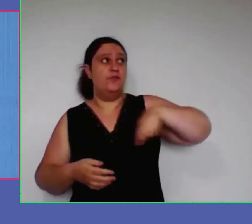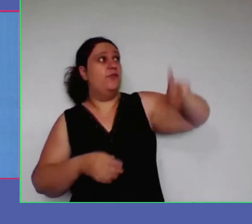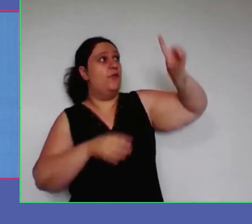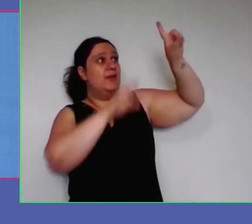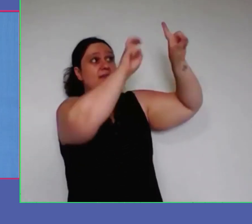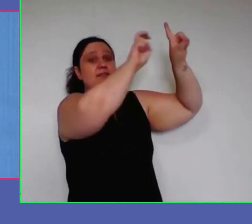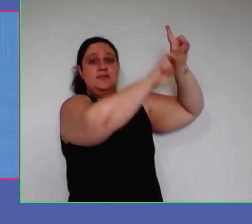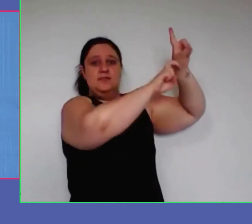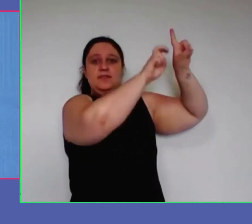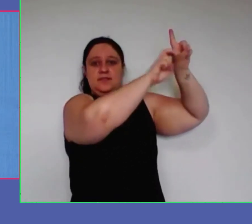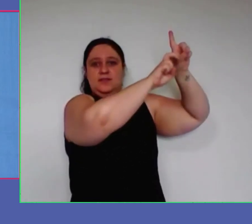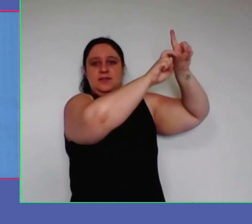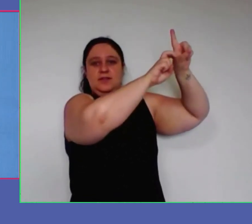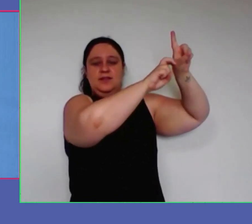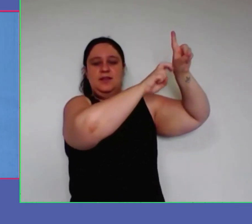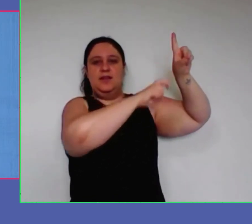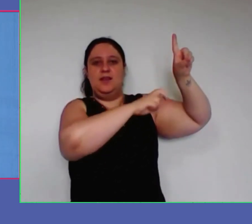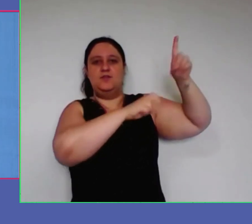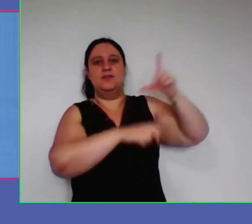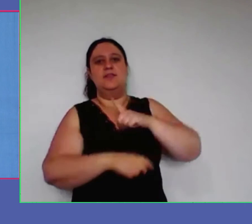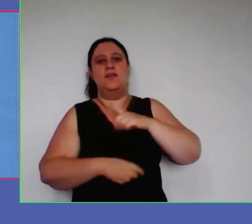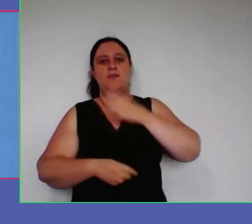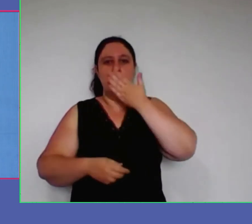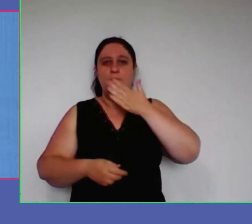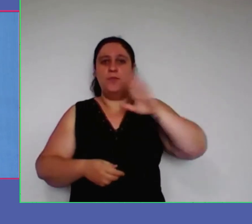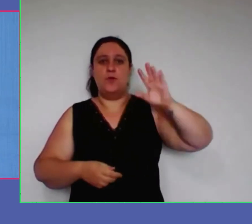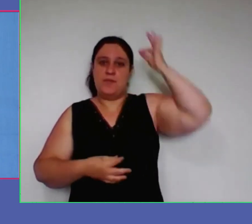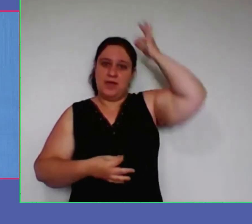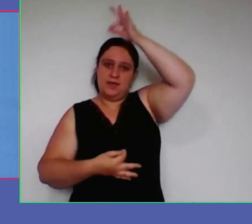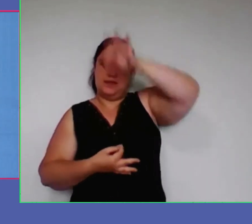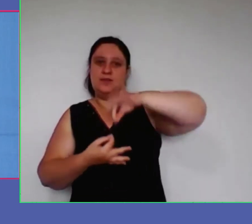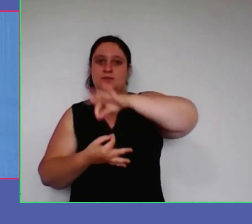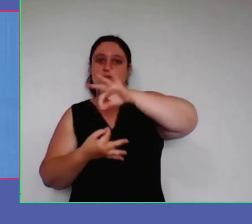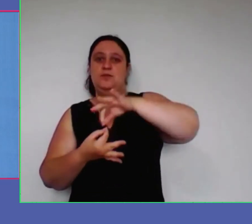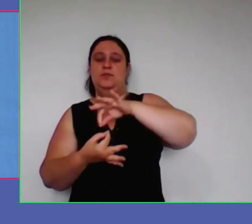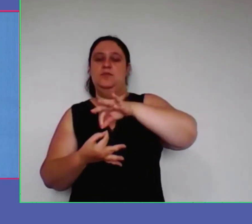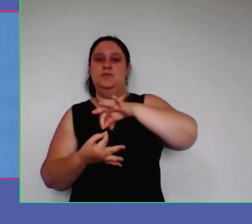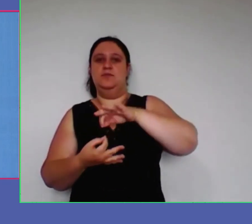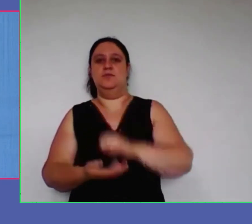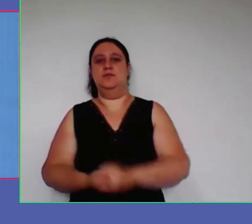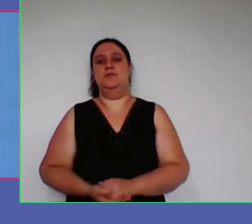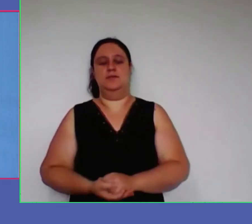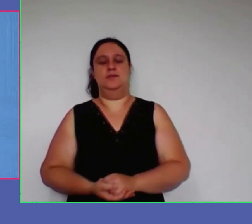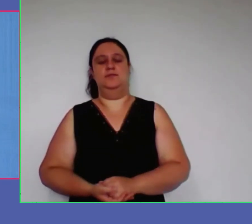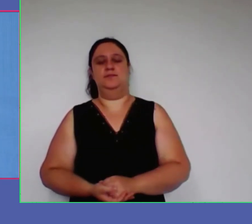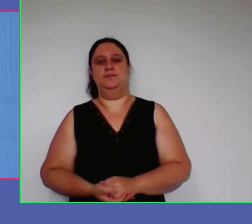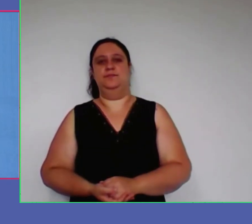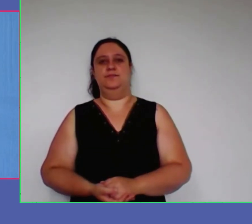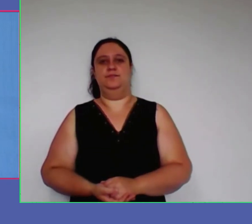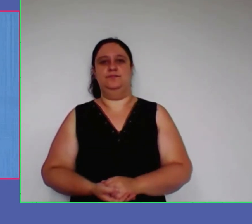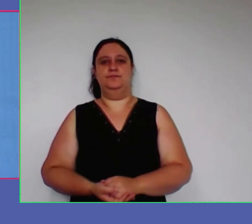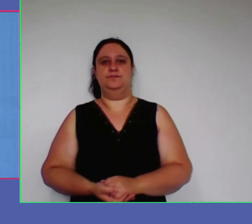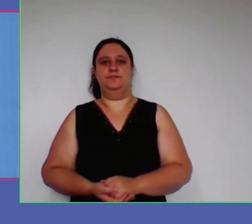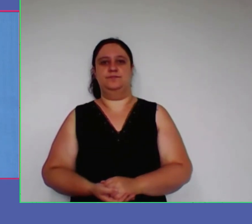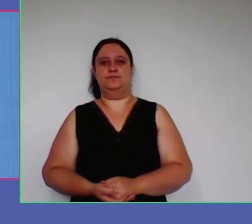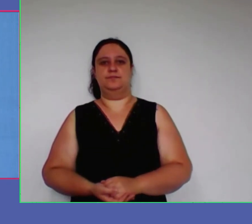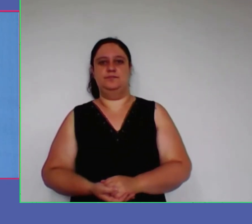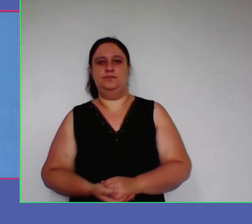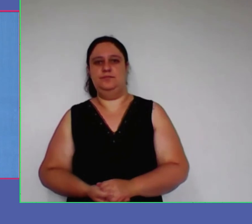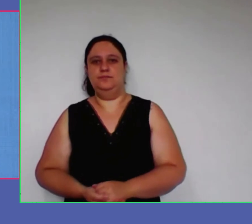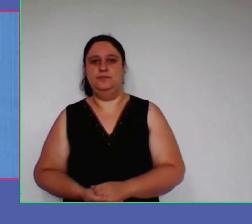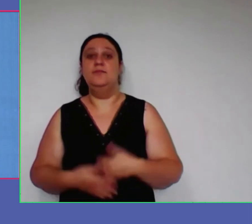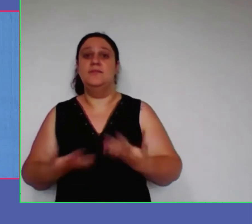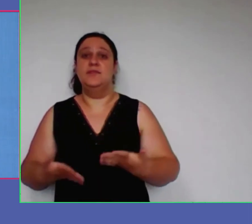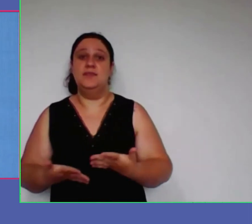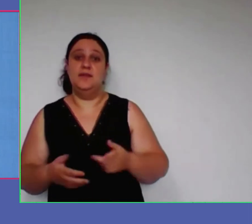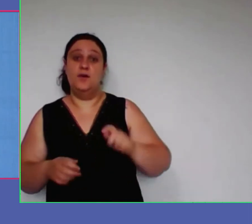do Espírito Santo, derramou isto que vedes e ouvis. Irmãos, esse é o sinal de